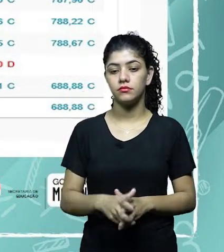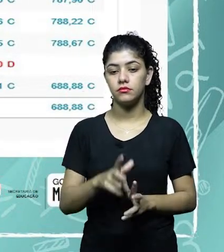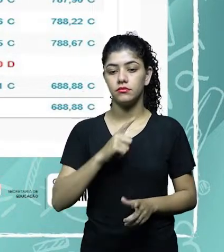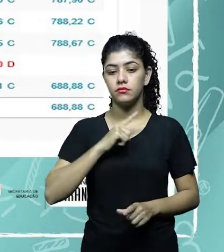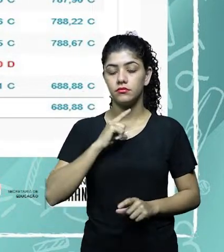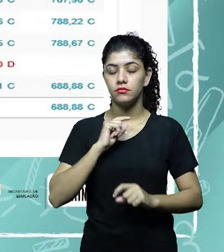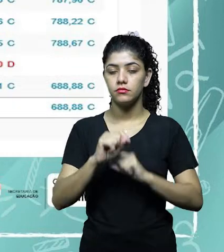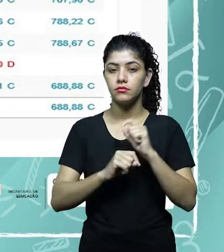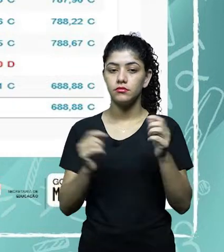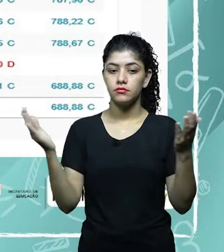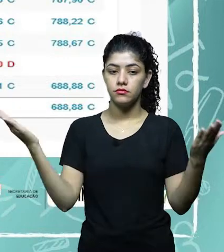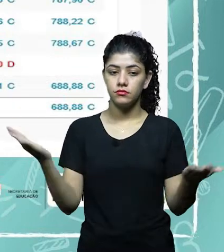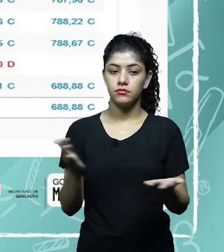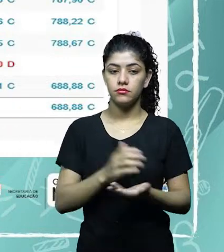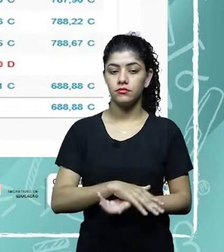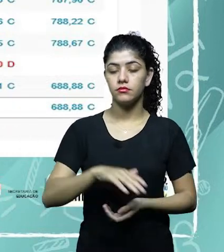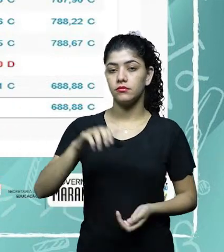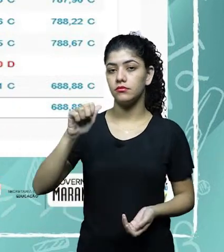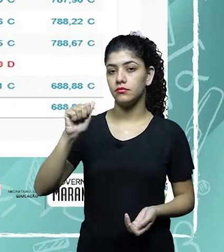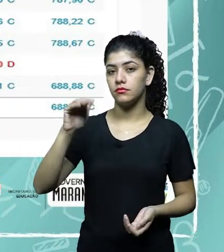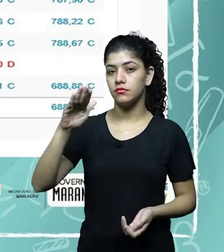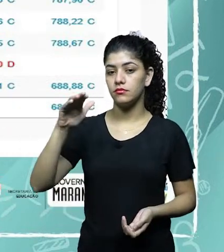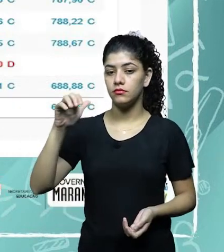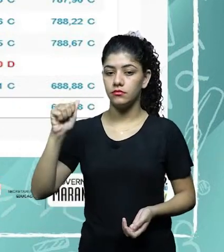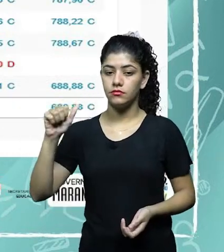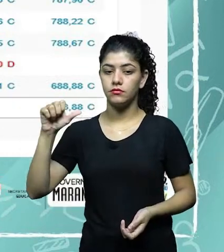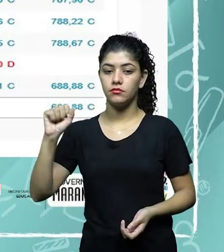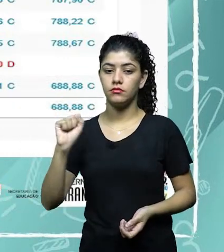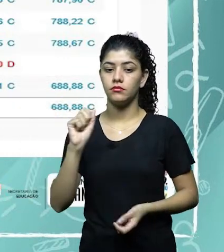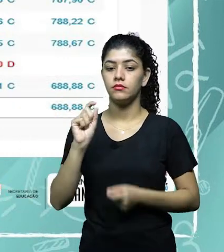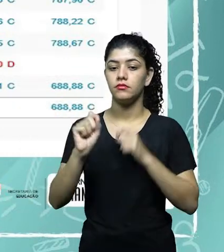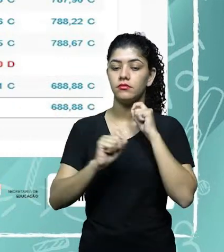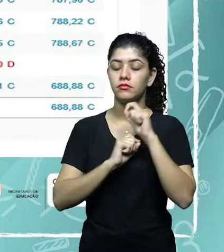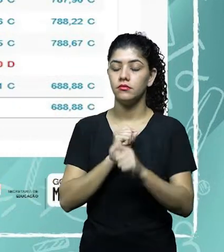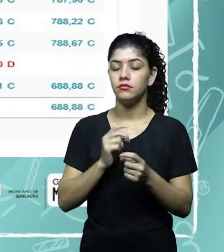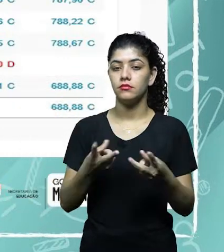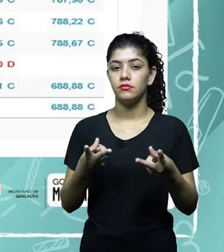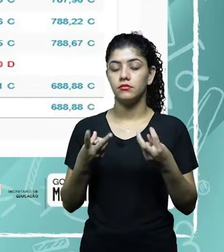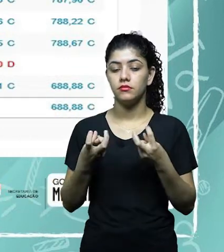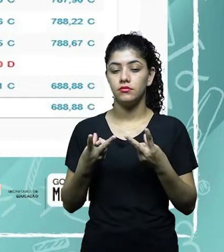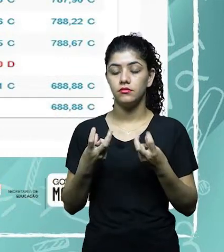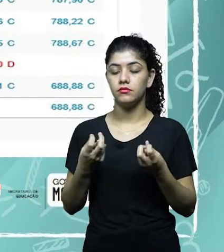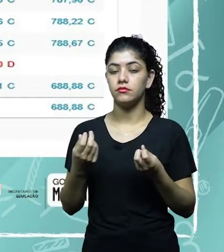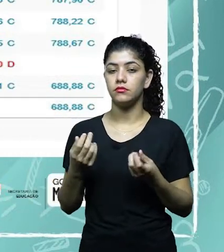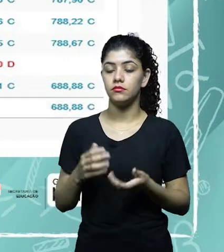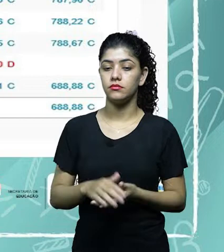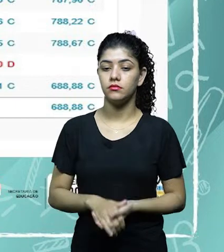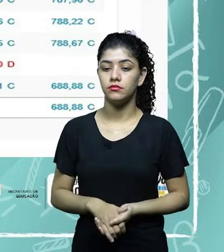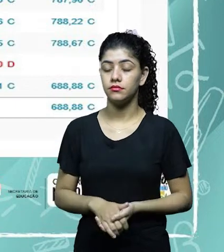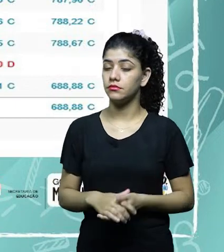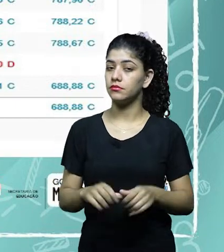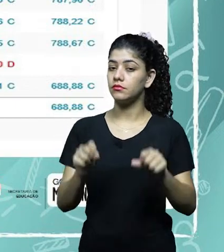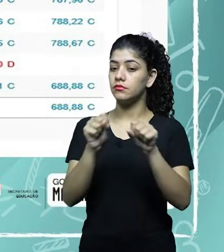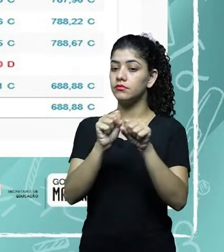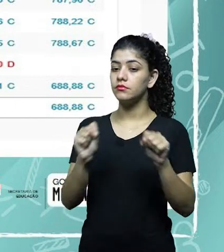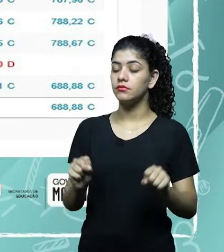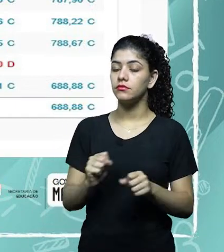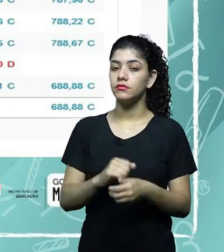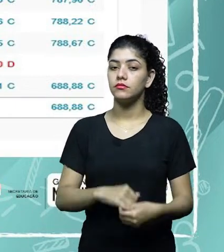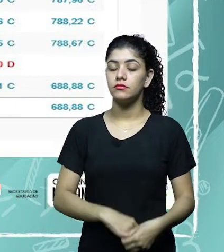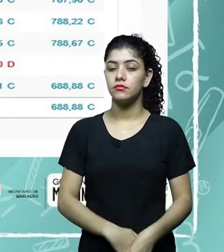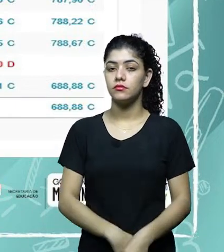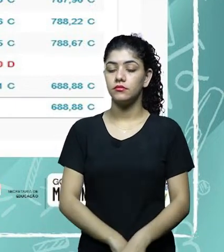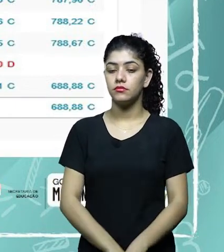que aqui ele está segregado por abas, né? Isso aqui com certeza foi consultado em algum